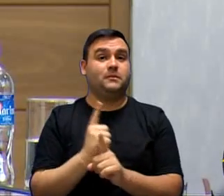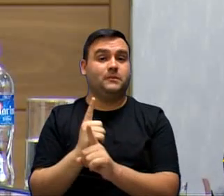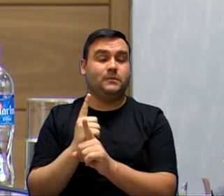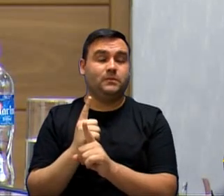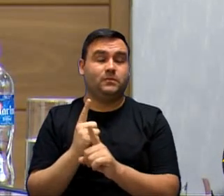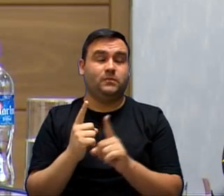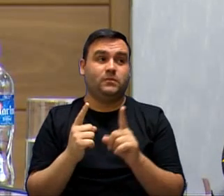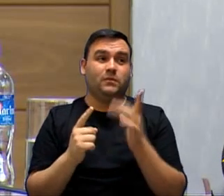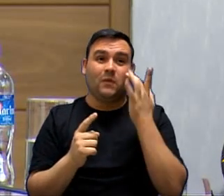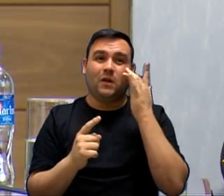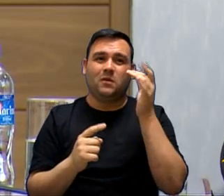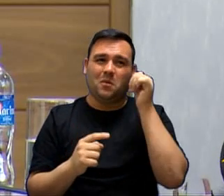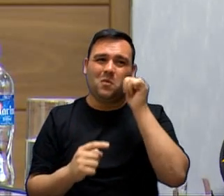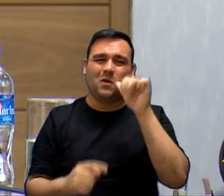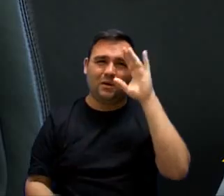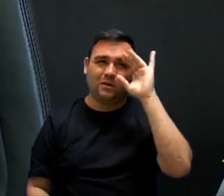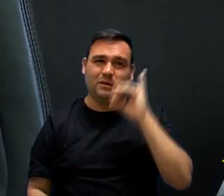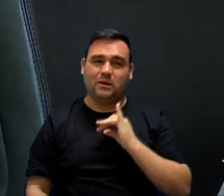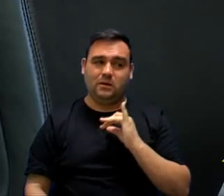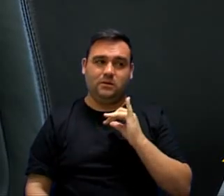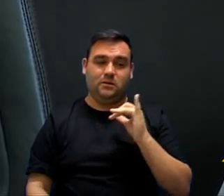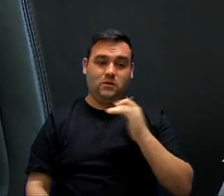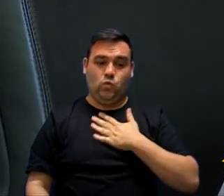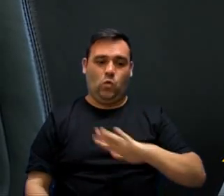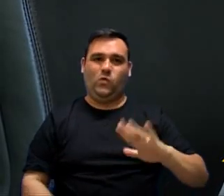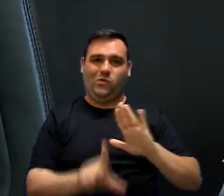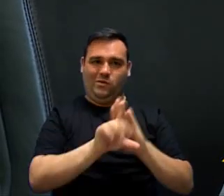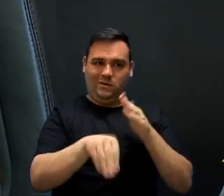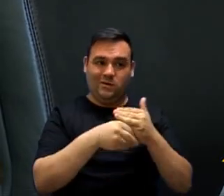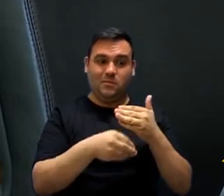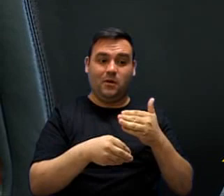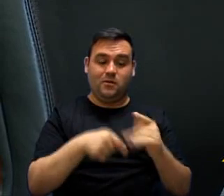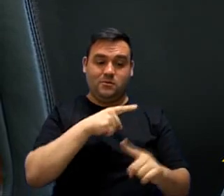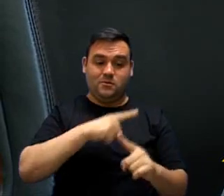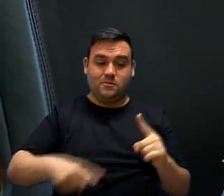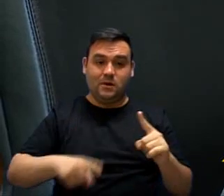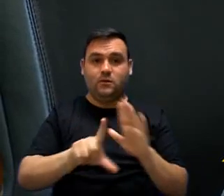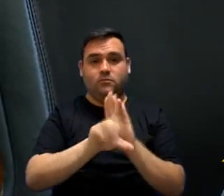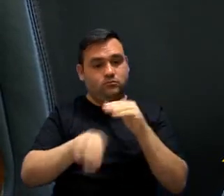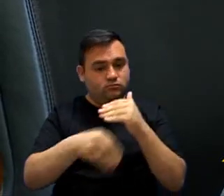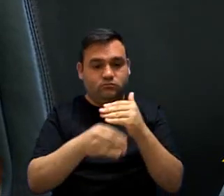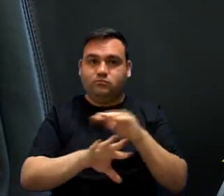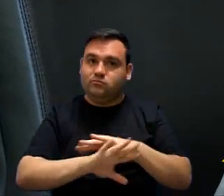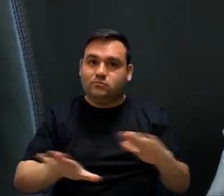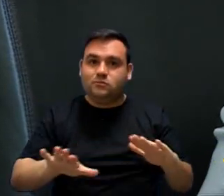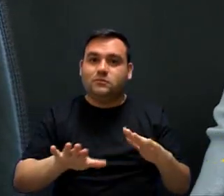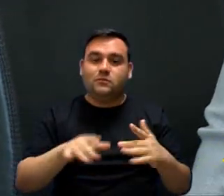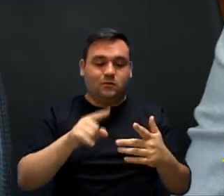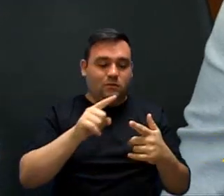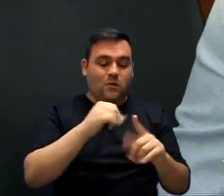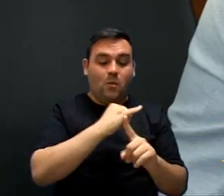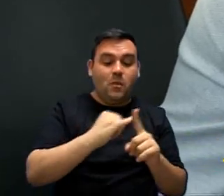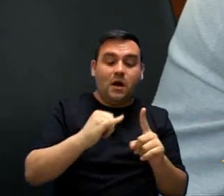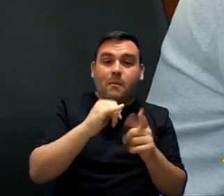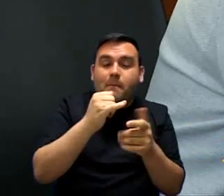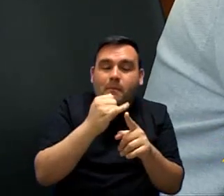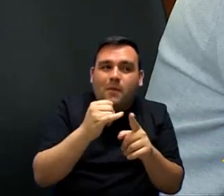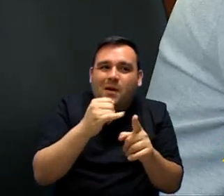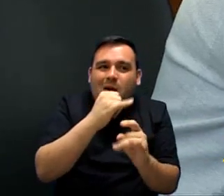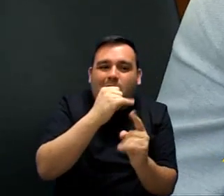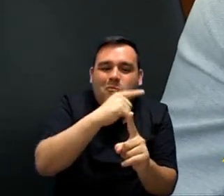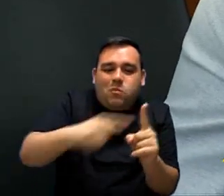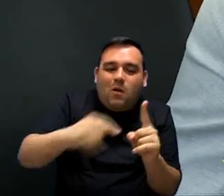que a Yara... O que acontece? Vetasse as emendas. Marcial. Não o projeto como um